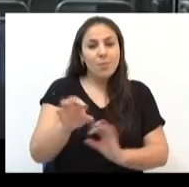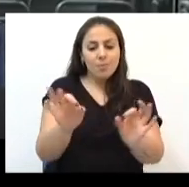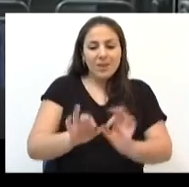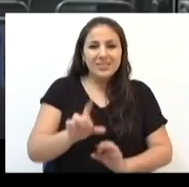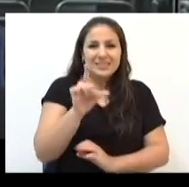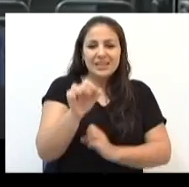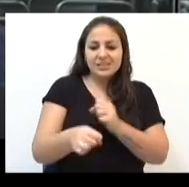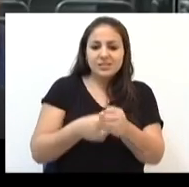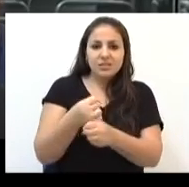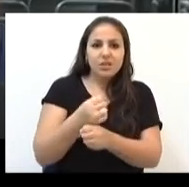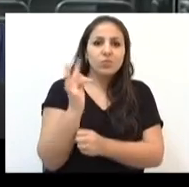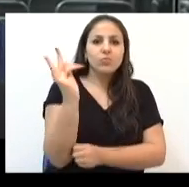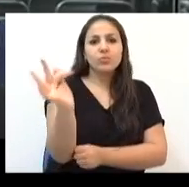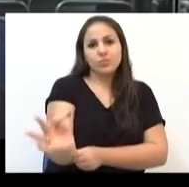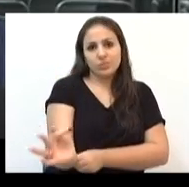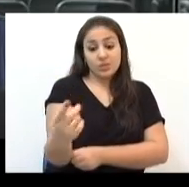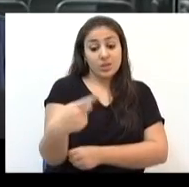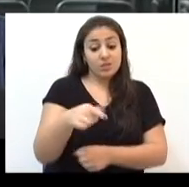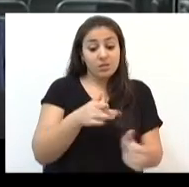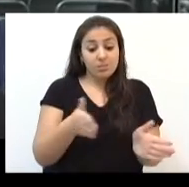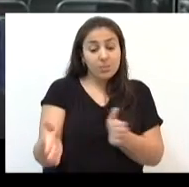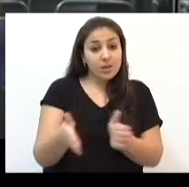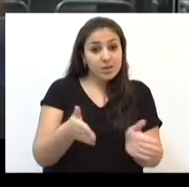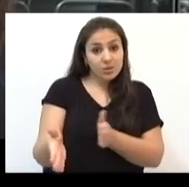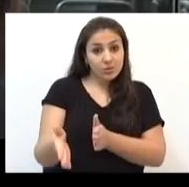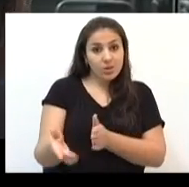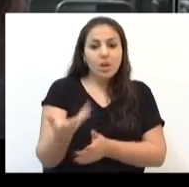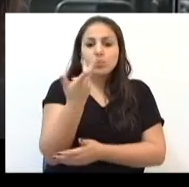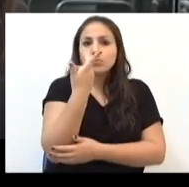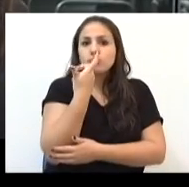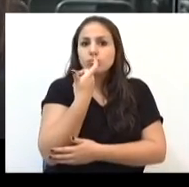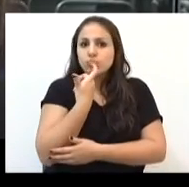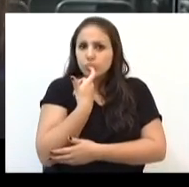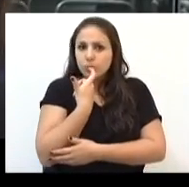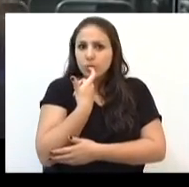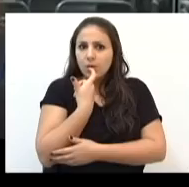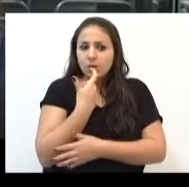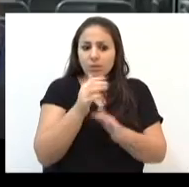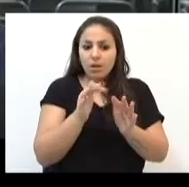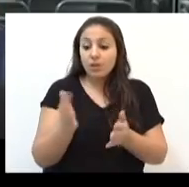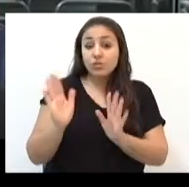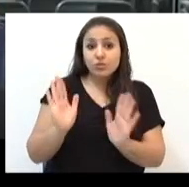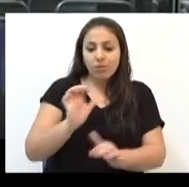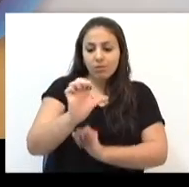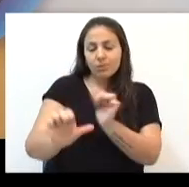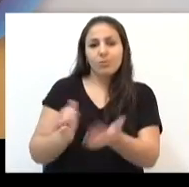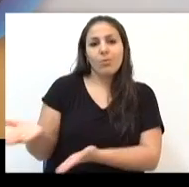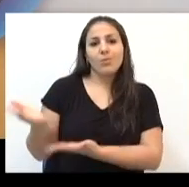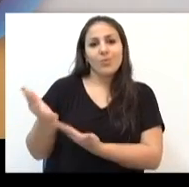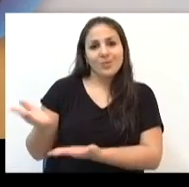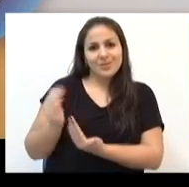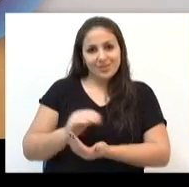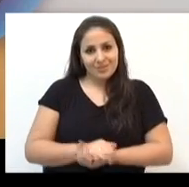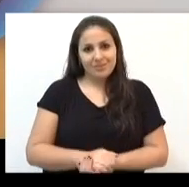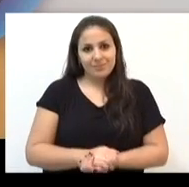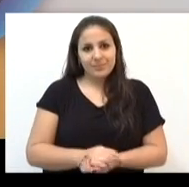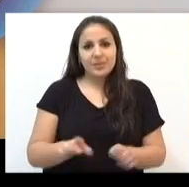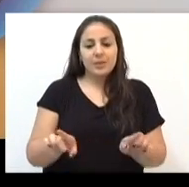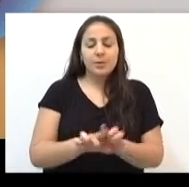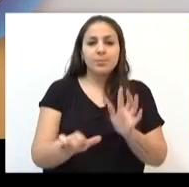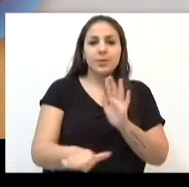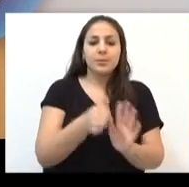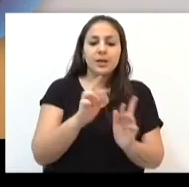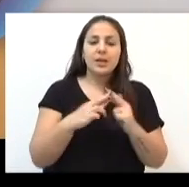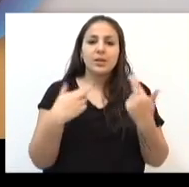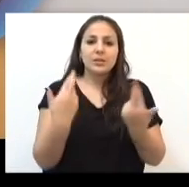10 anos. Então, assim, nesse período de 10 anos, as nossas crianças deixam de ser crianças. Primeira reunião da